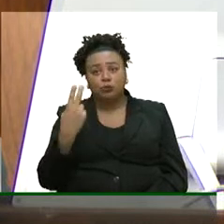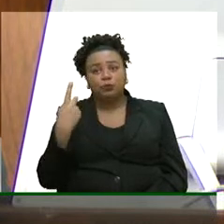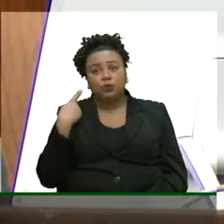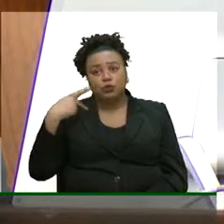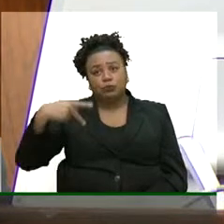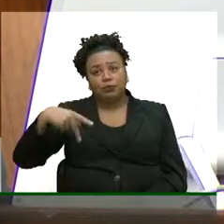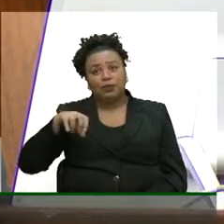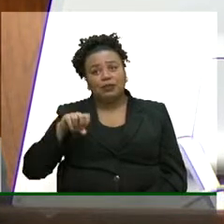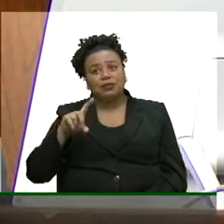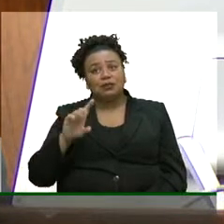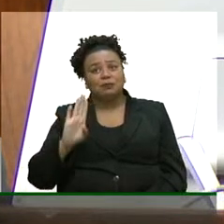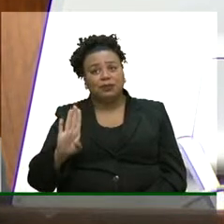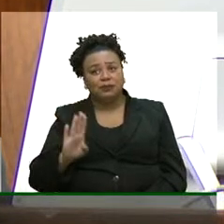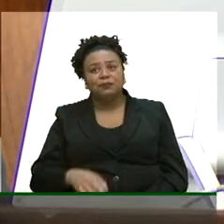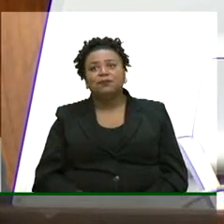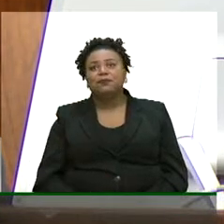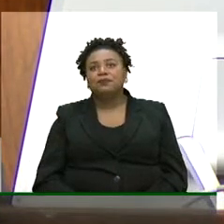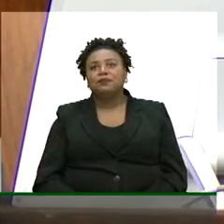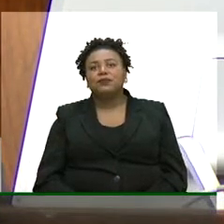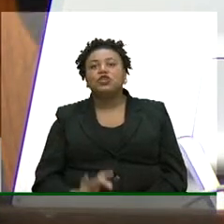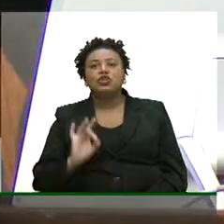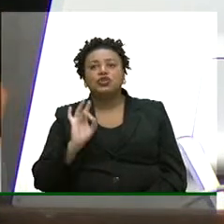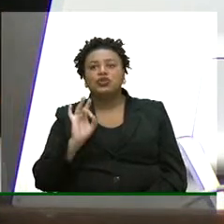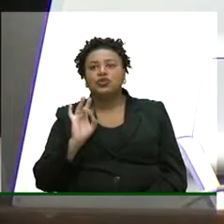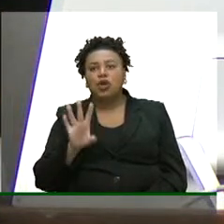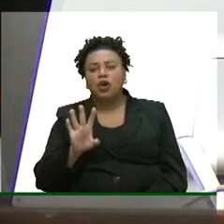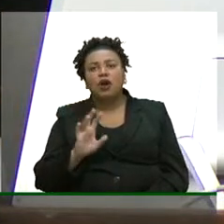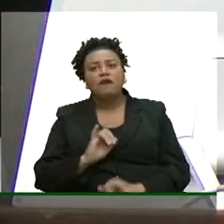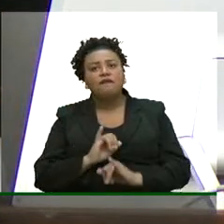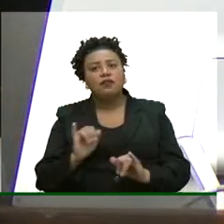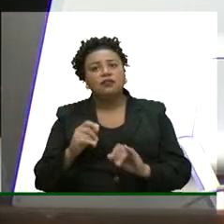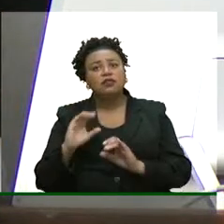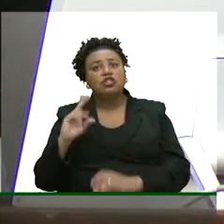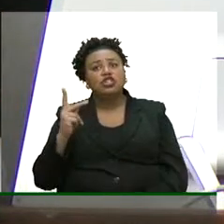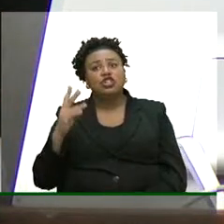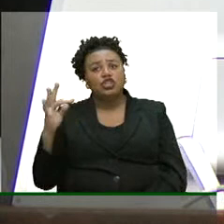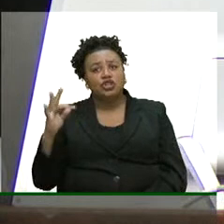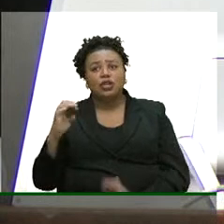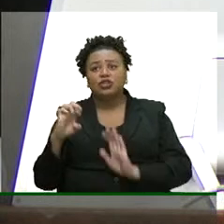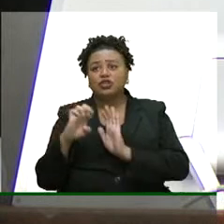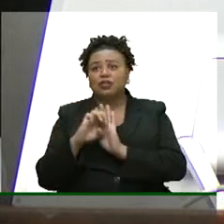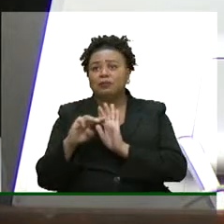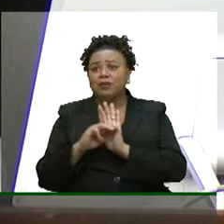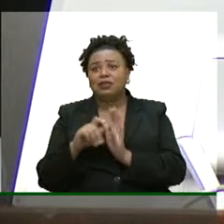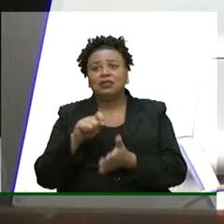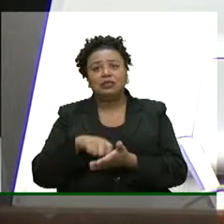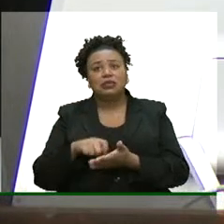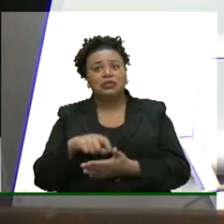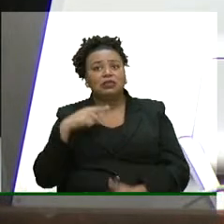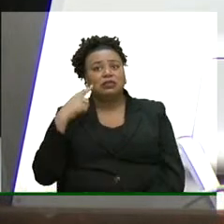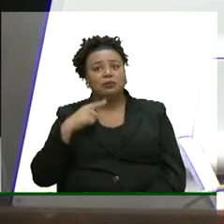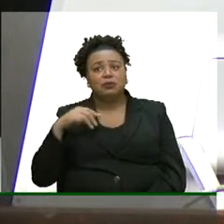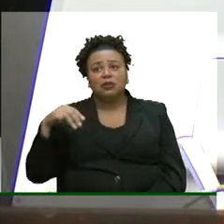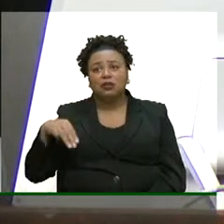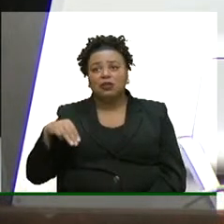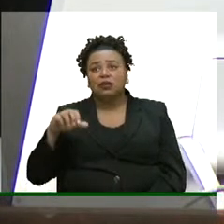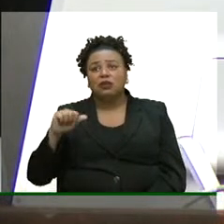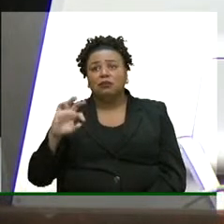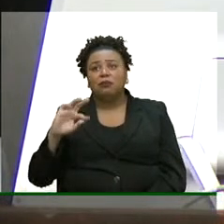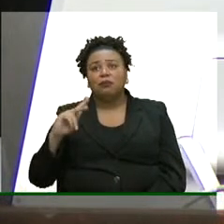PSDB. Aqui só registrado no chat, a emenda escrita pelo deputado Matheus Vesp